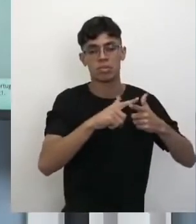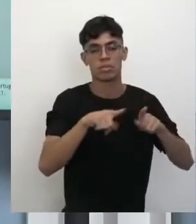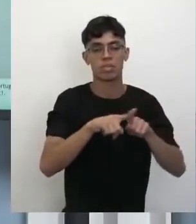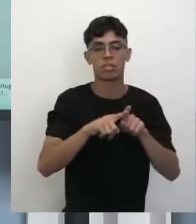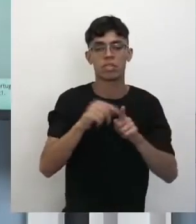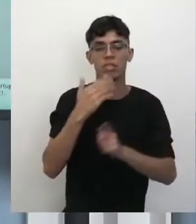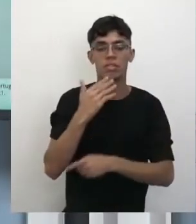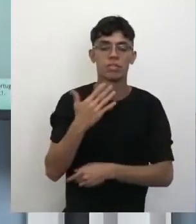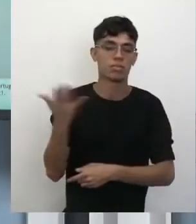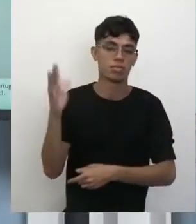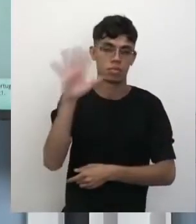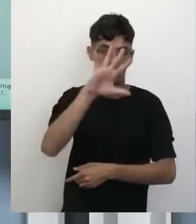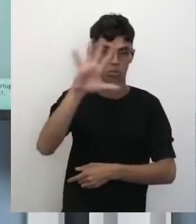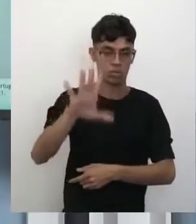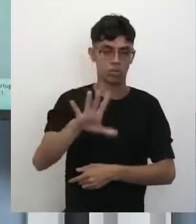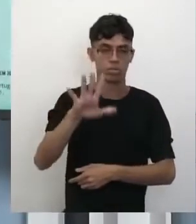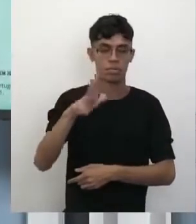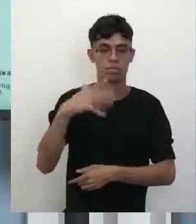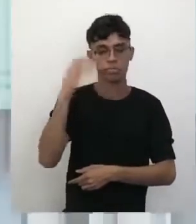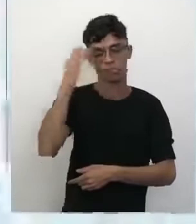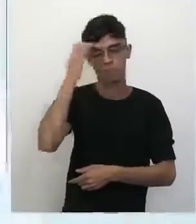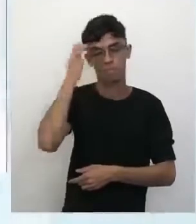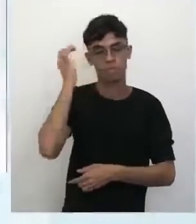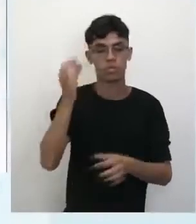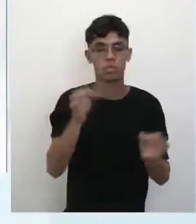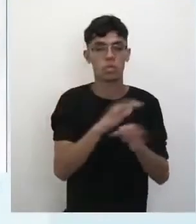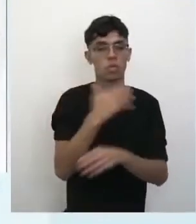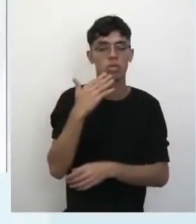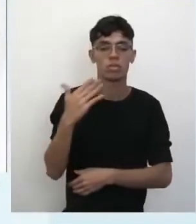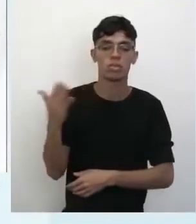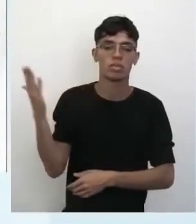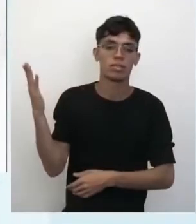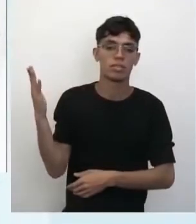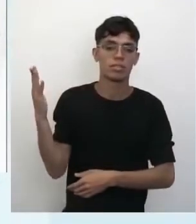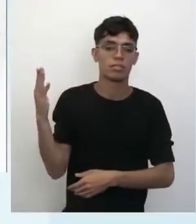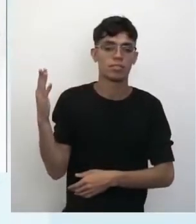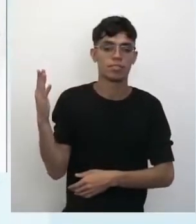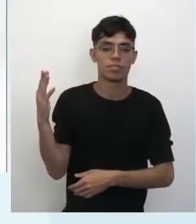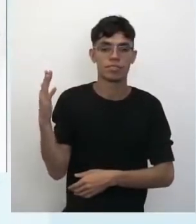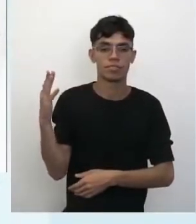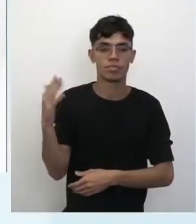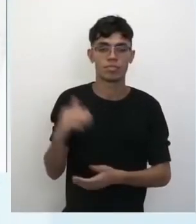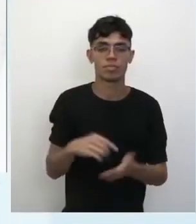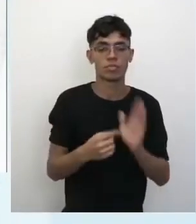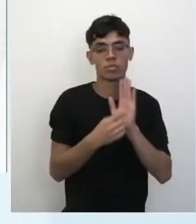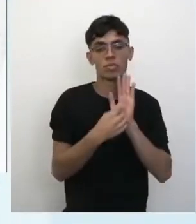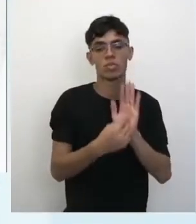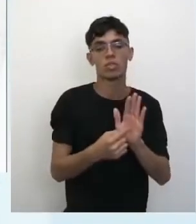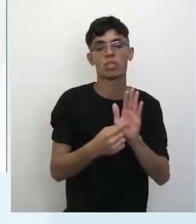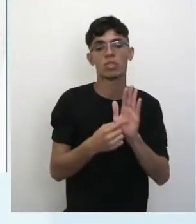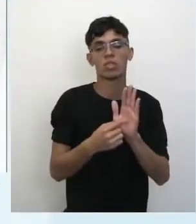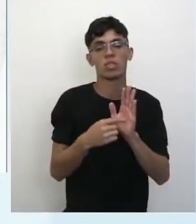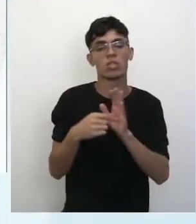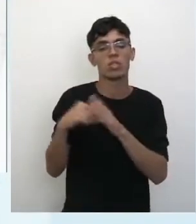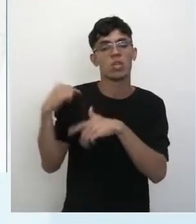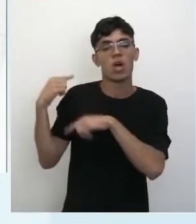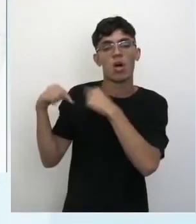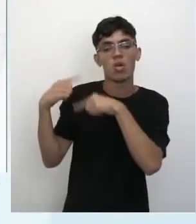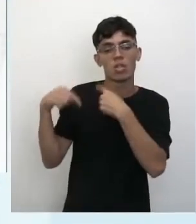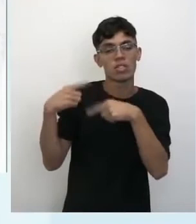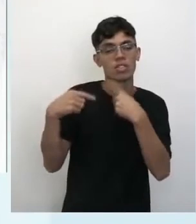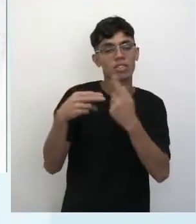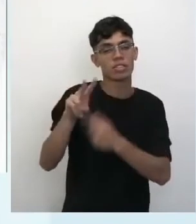gente vai ver mais um mapa rapidinho, né, que aí temos aqui um mapa que aí mostra por origem do país, né? Então nós temos